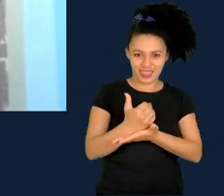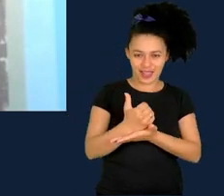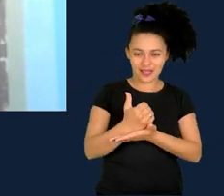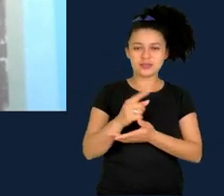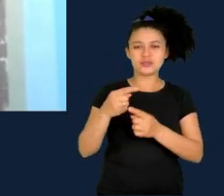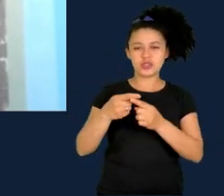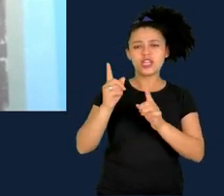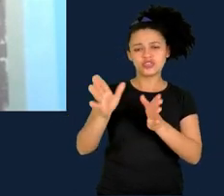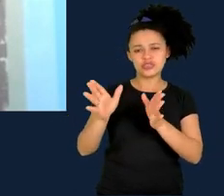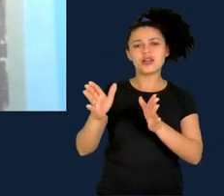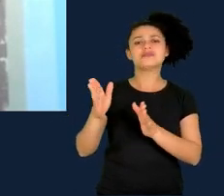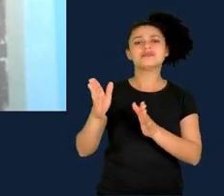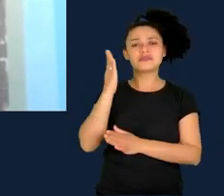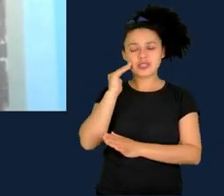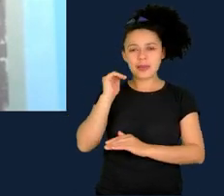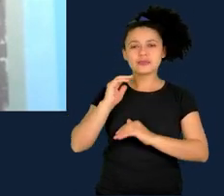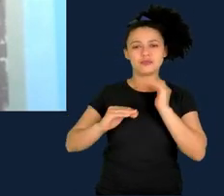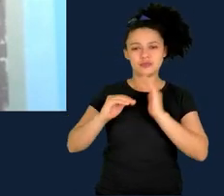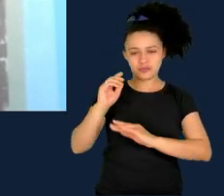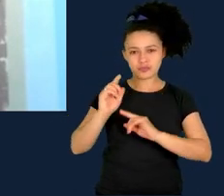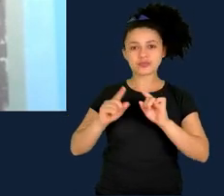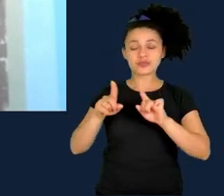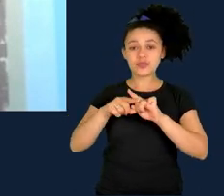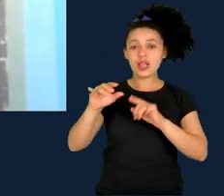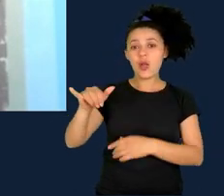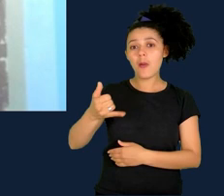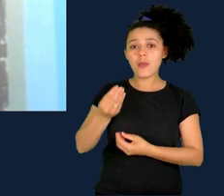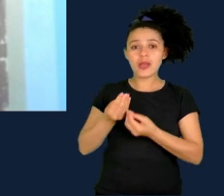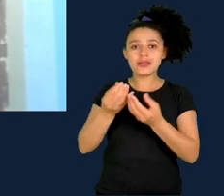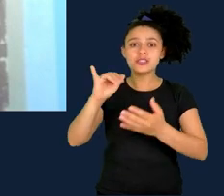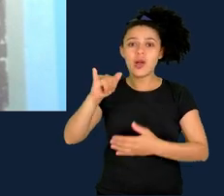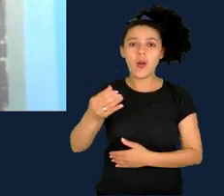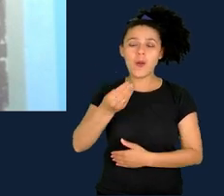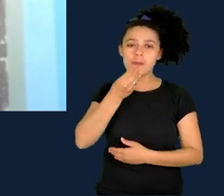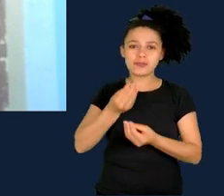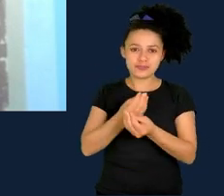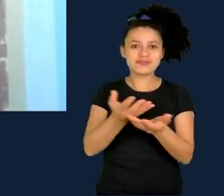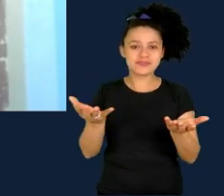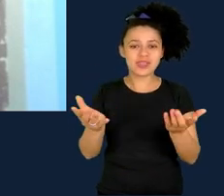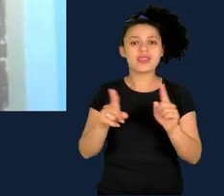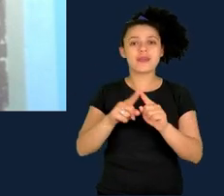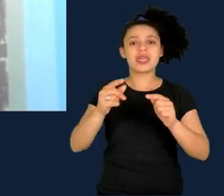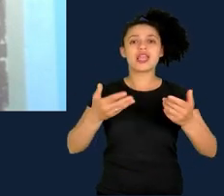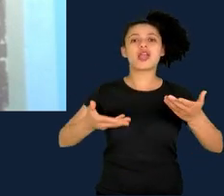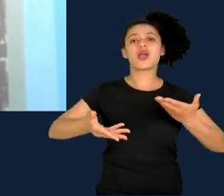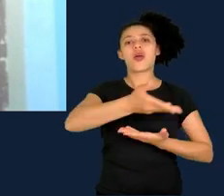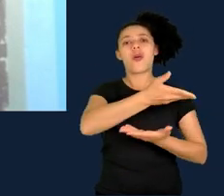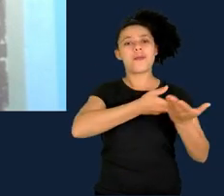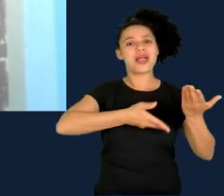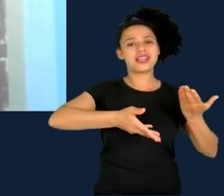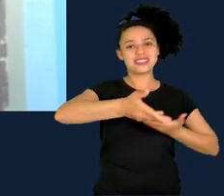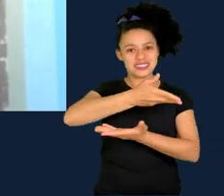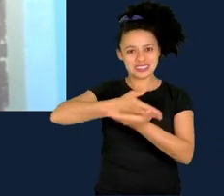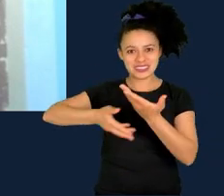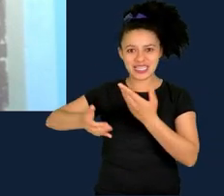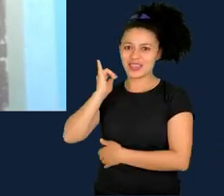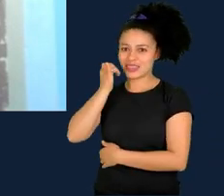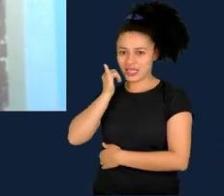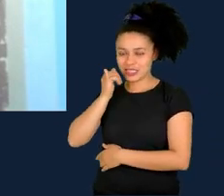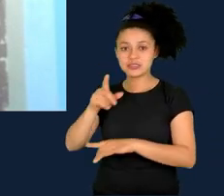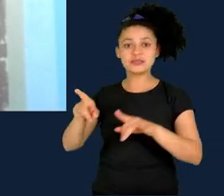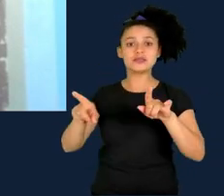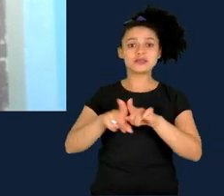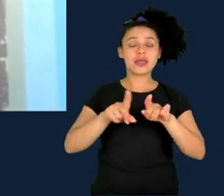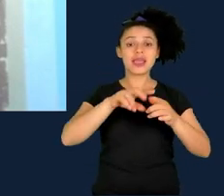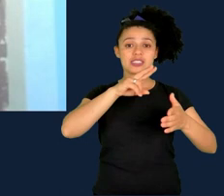para construir, né? Aí a oportunidade deles não só compartilhar as narrativas de dados deles, mas também de